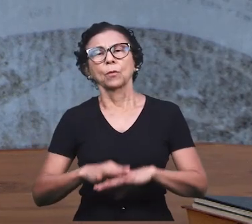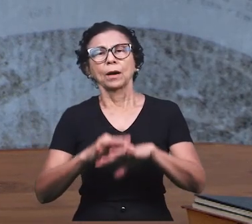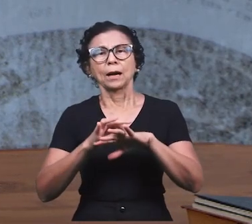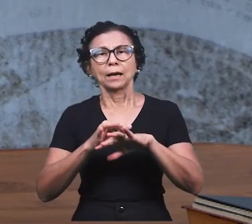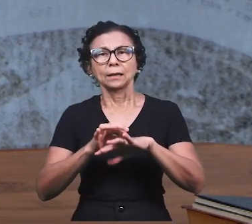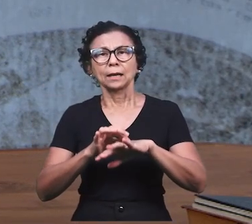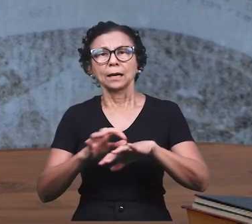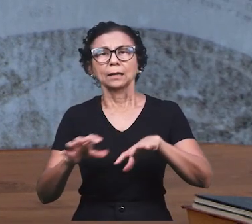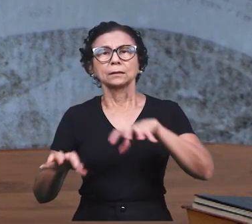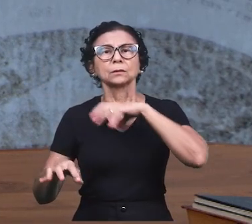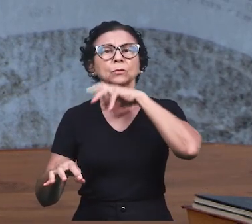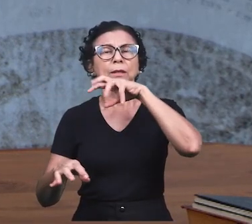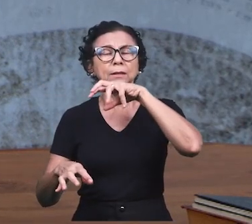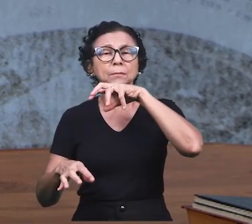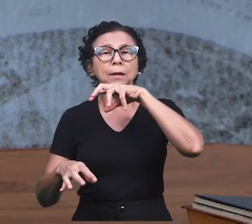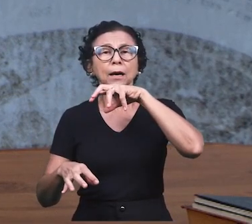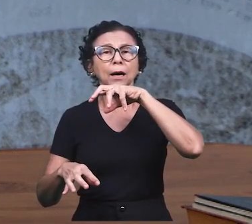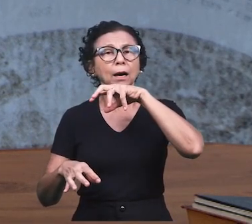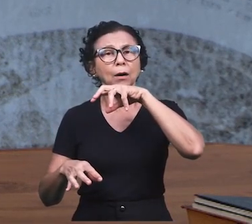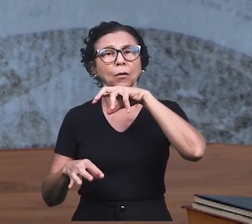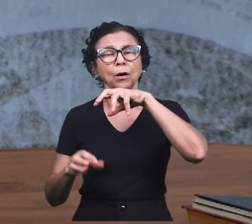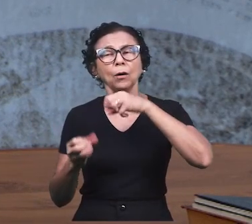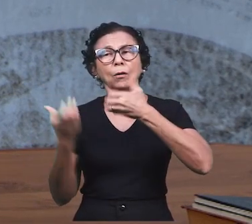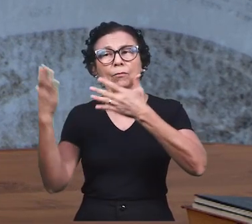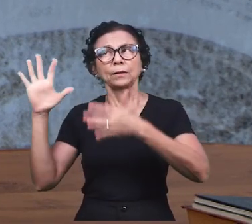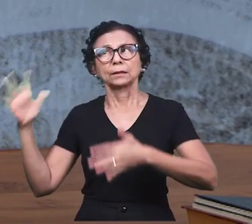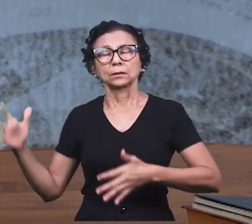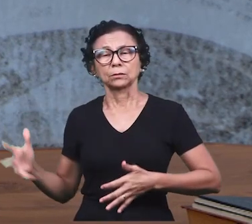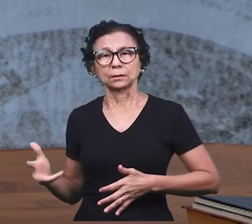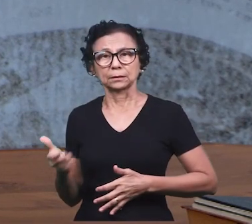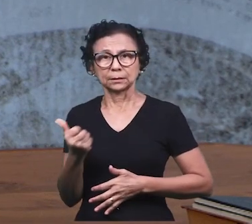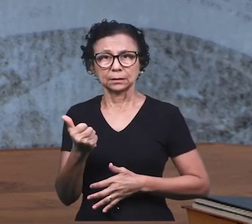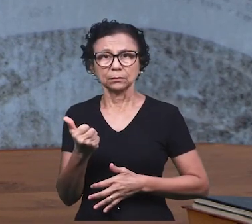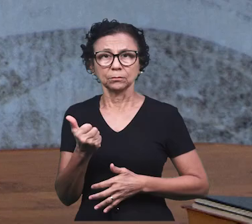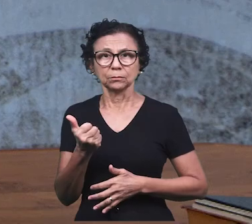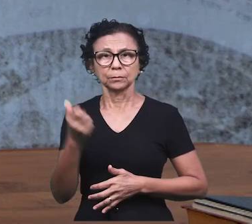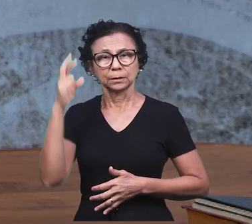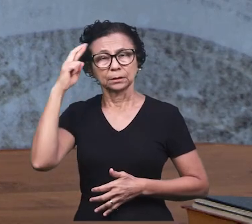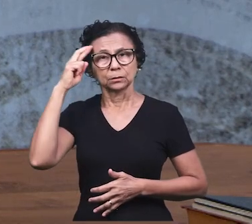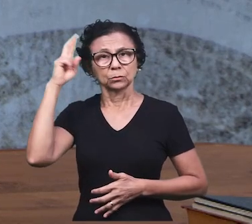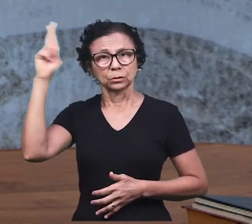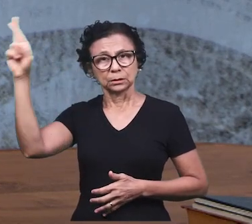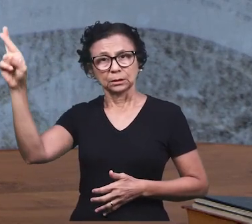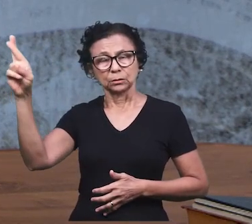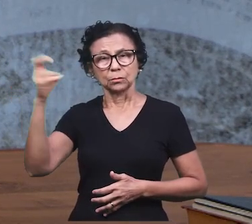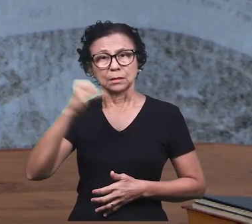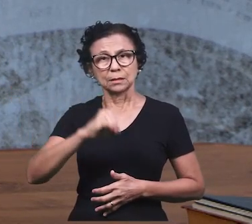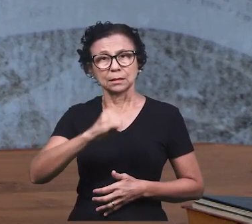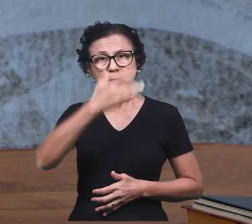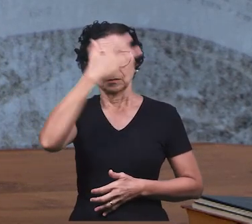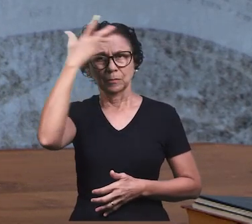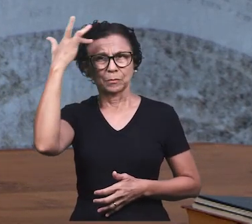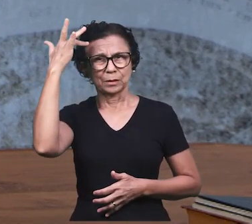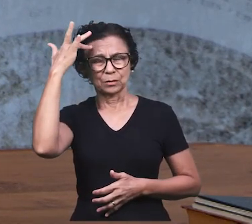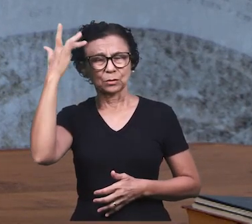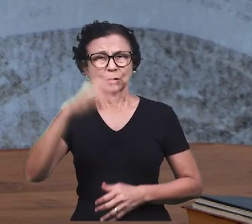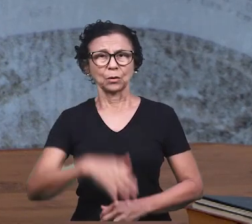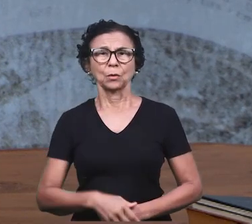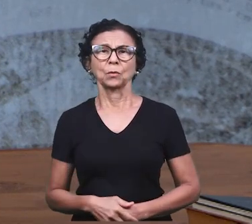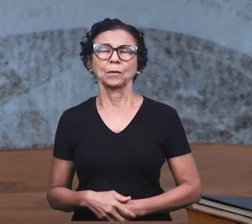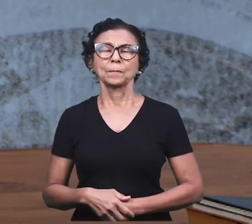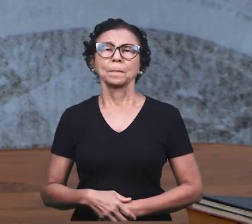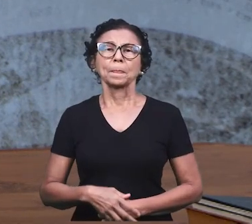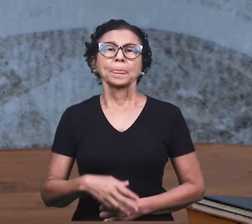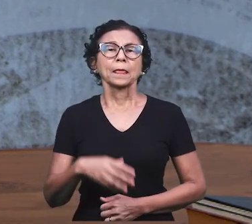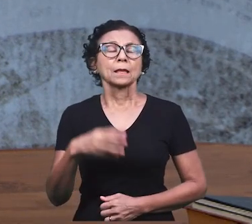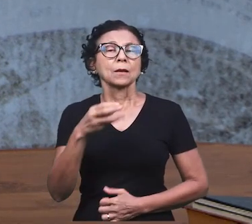sacrifício pacífico, que é do Senhor, tendo ela sobre si a sua imundícia,